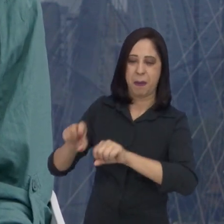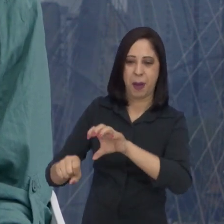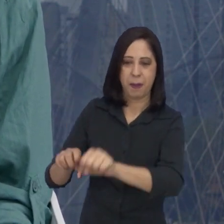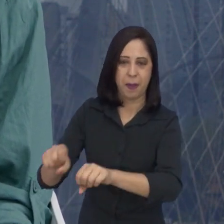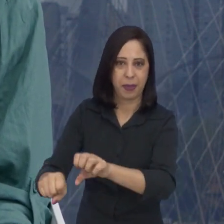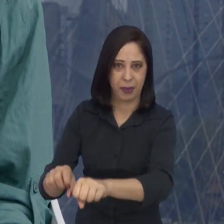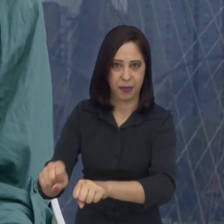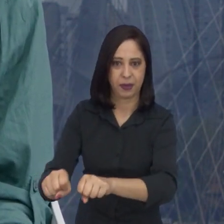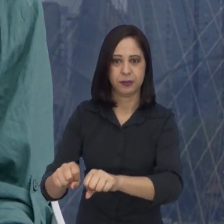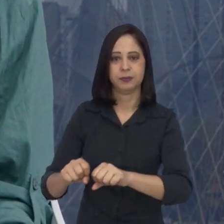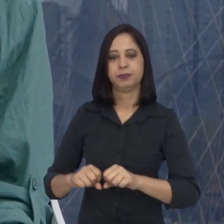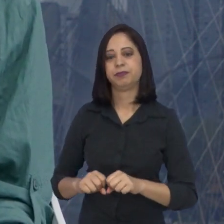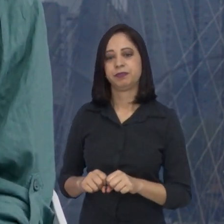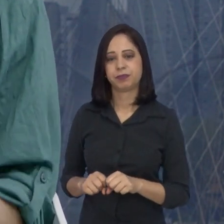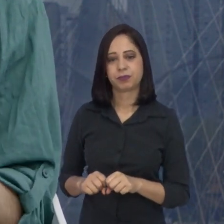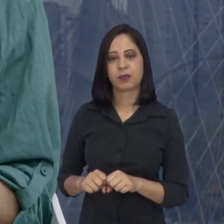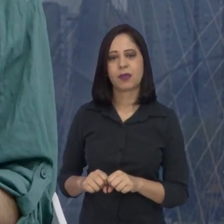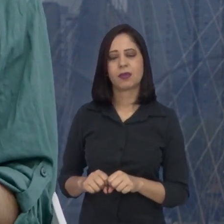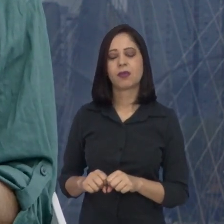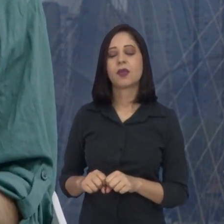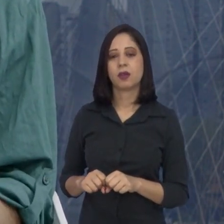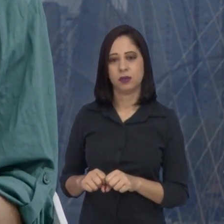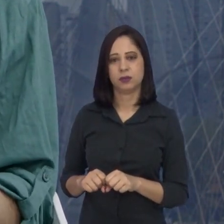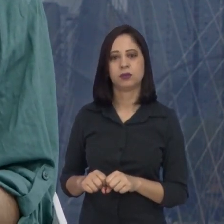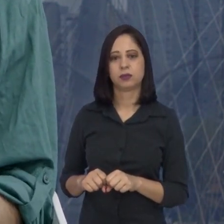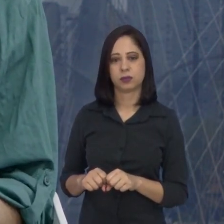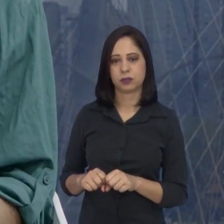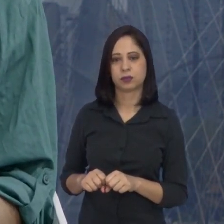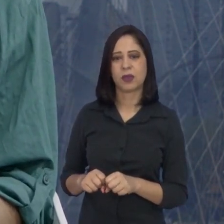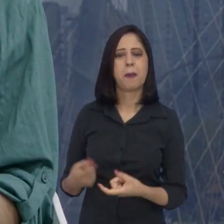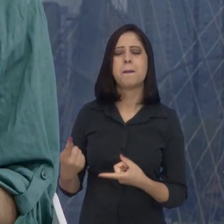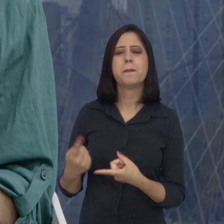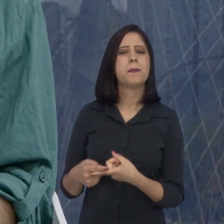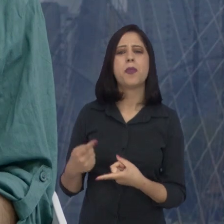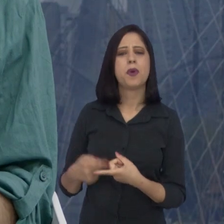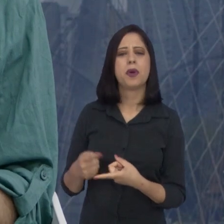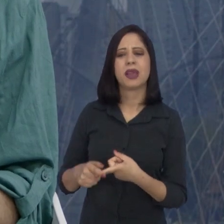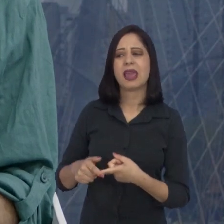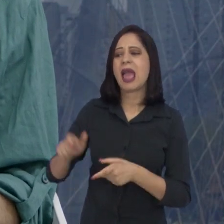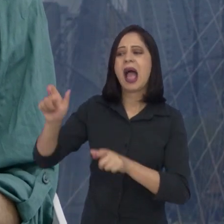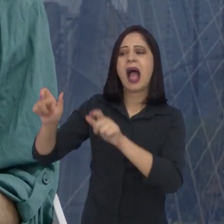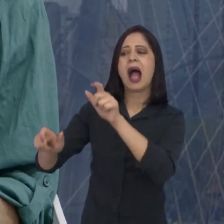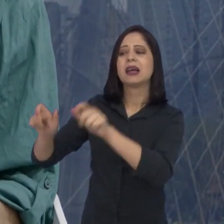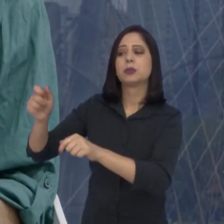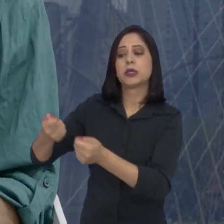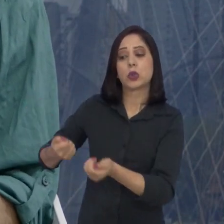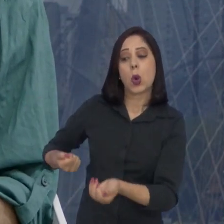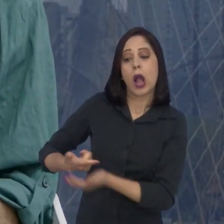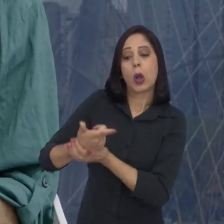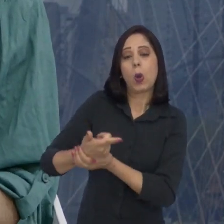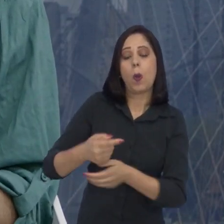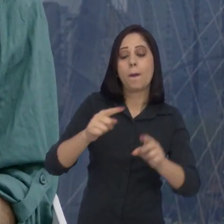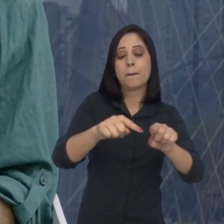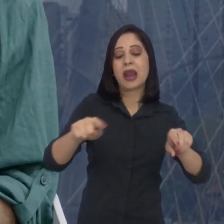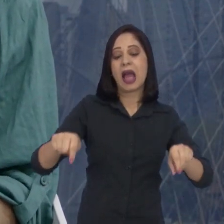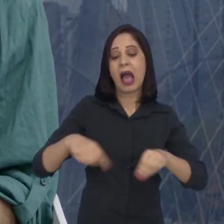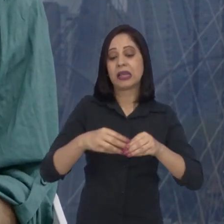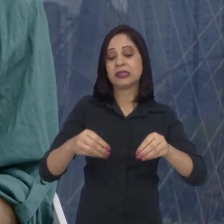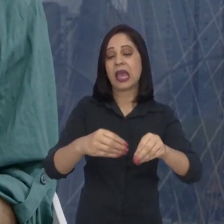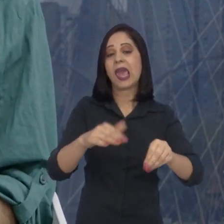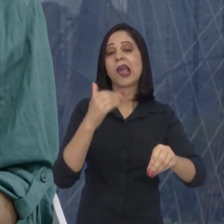feita. Por que muitas pessoas compram áreas que eventualmente não estão